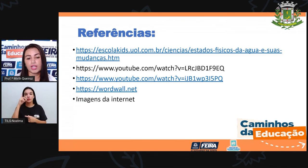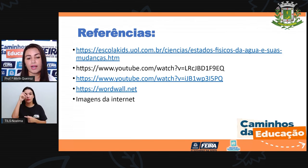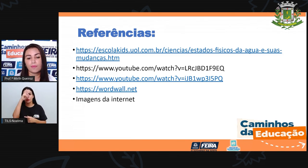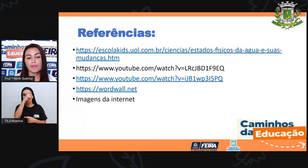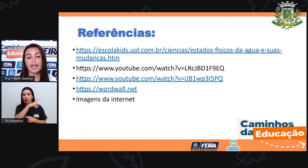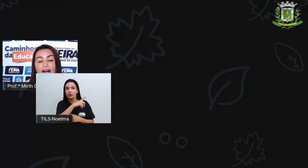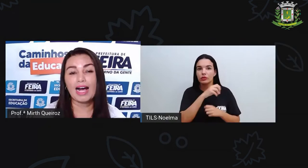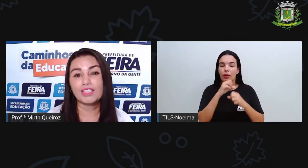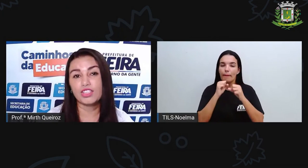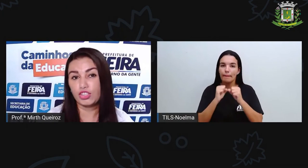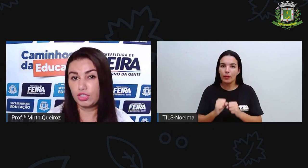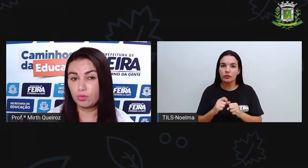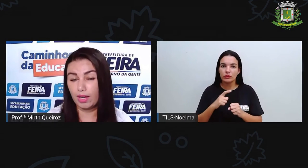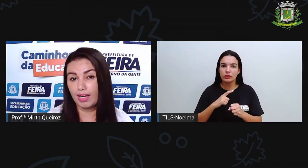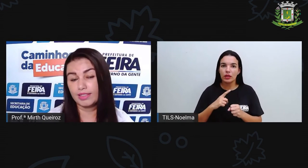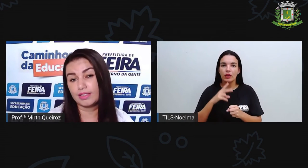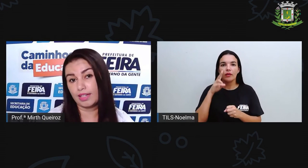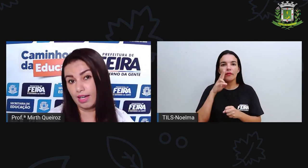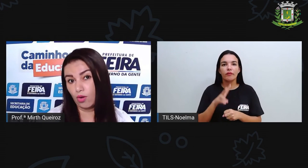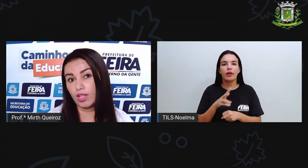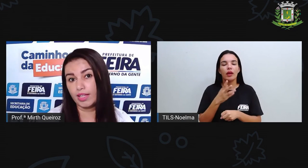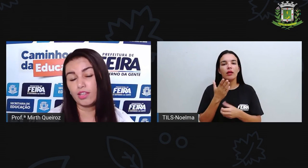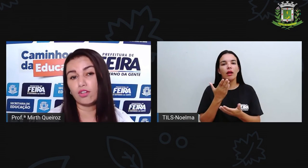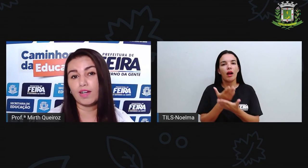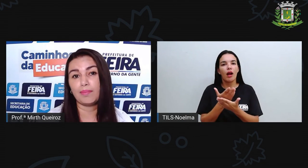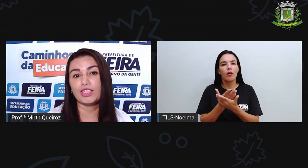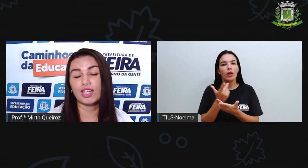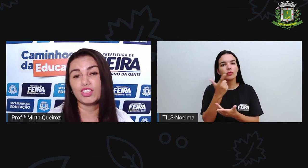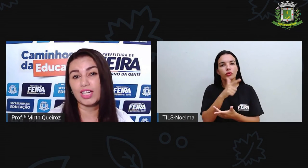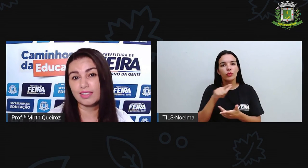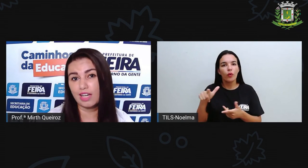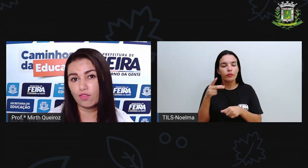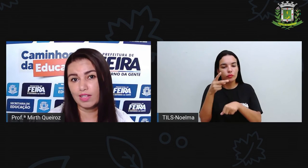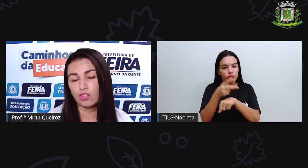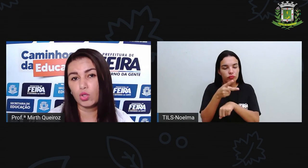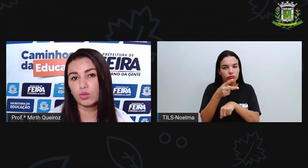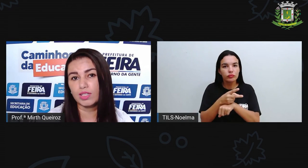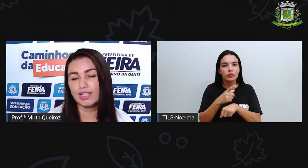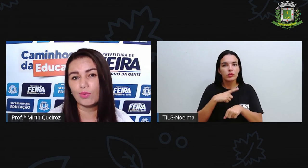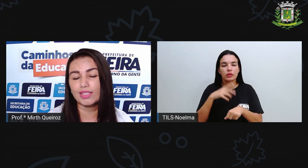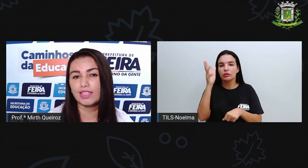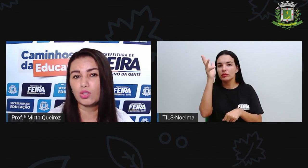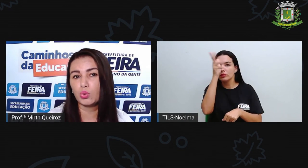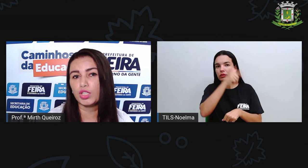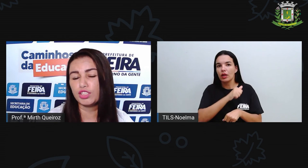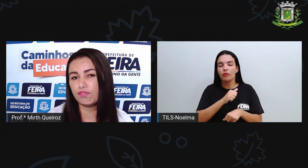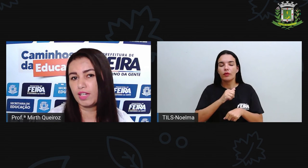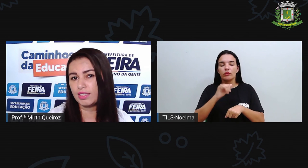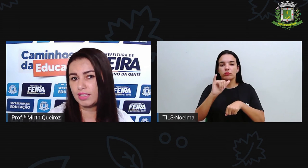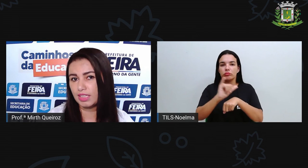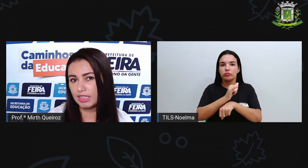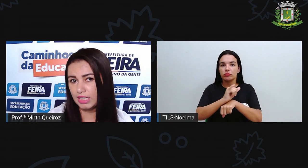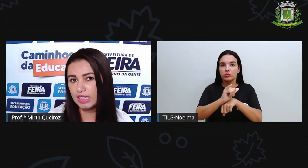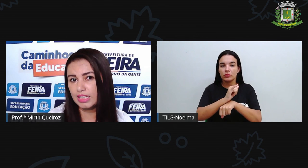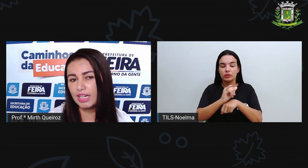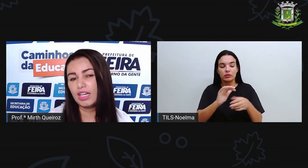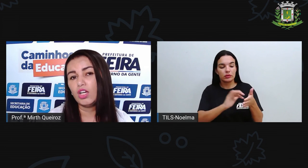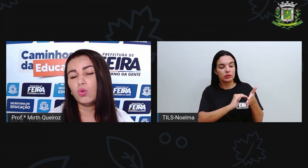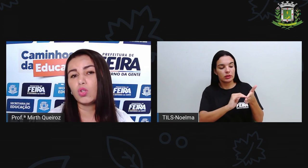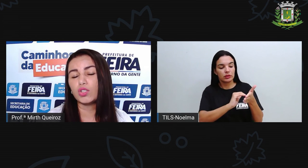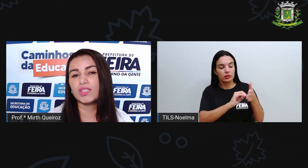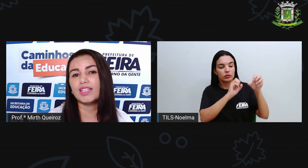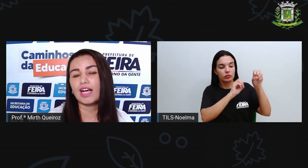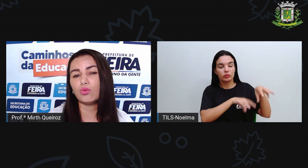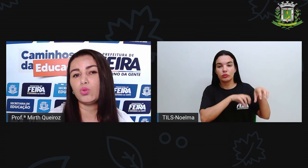podem estar assistindo a essa aula, né? Novamente, ela está salva lá no nosso canal da Seduc de Feira de Santana,